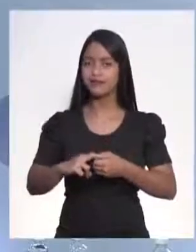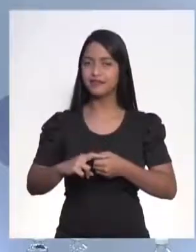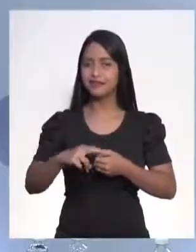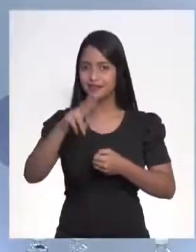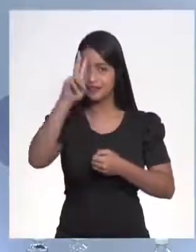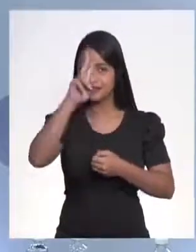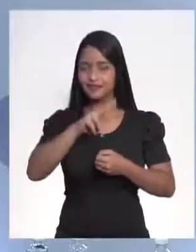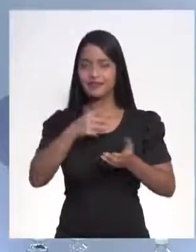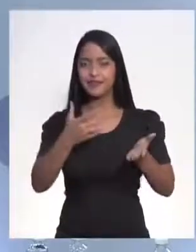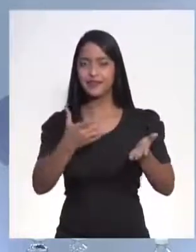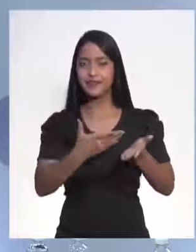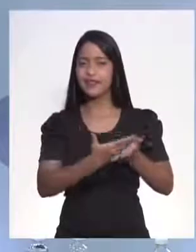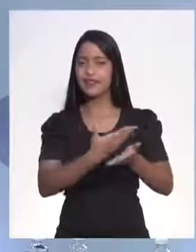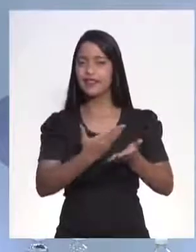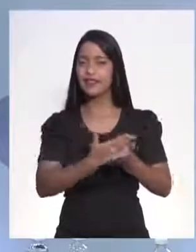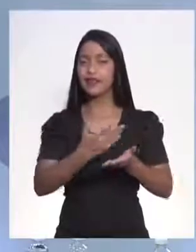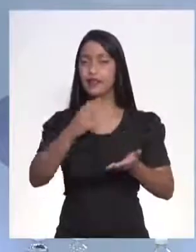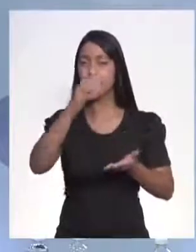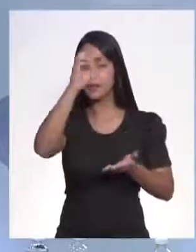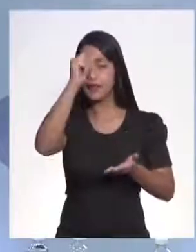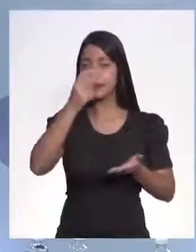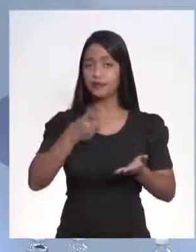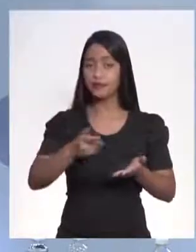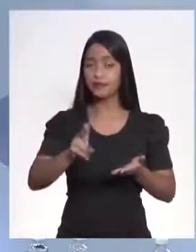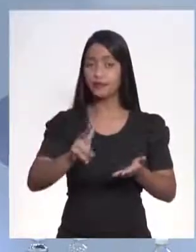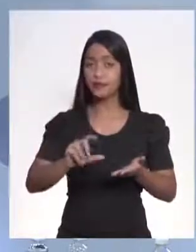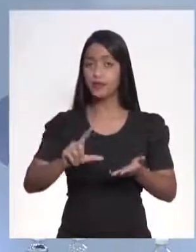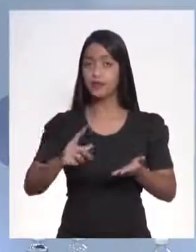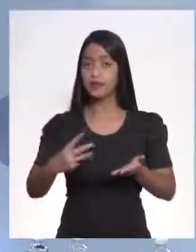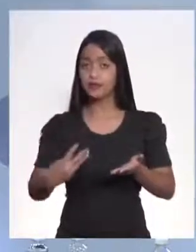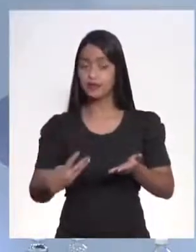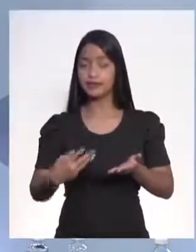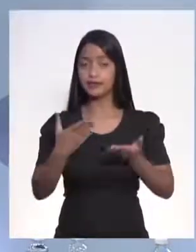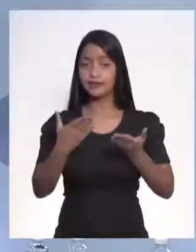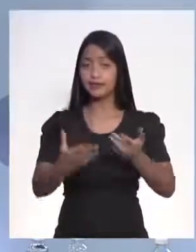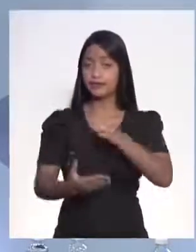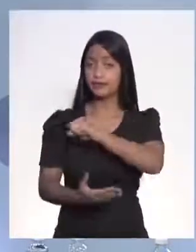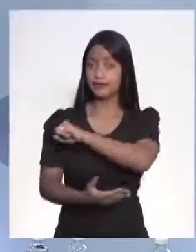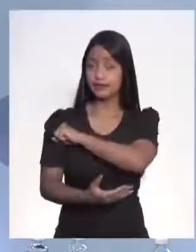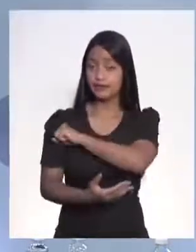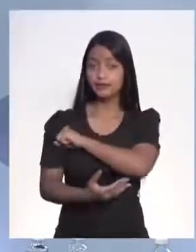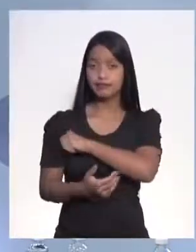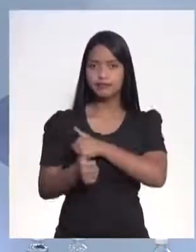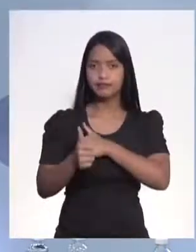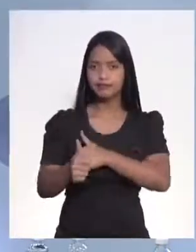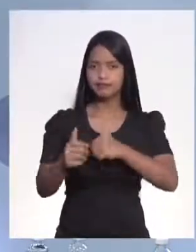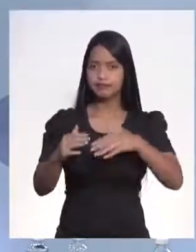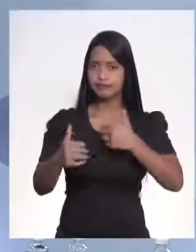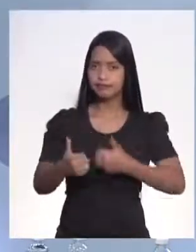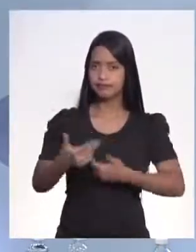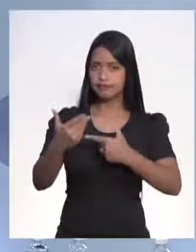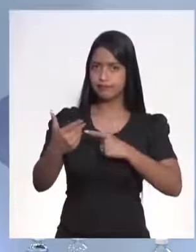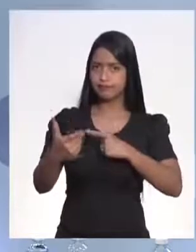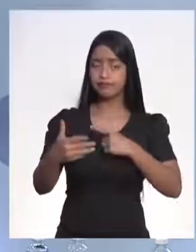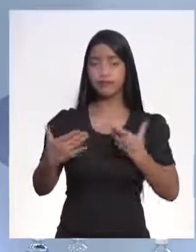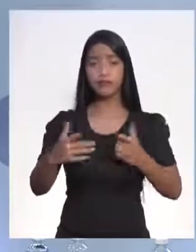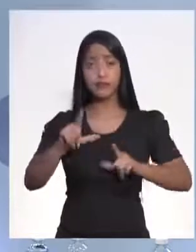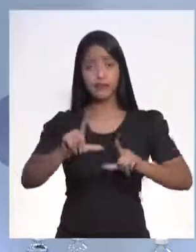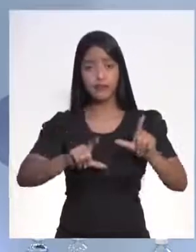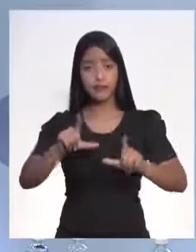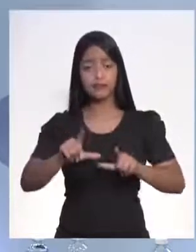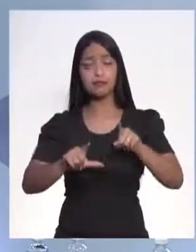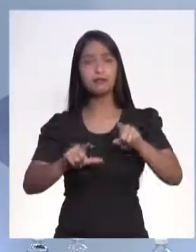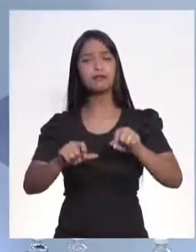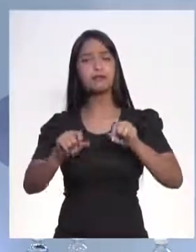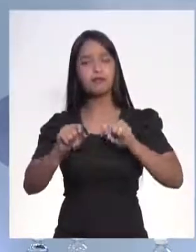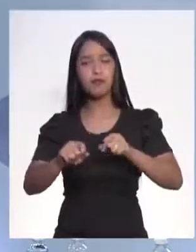sequência da aprender sempre Volume 3 aluno do 8º ano que está em ligadinho no chat se você estiver vendo também pela TV hoje